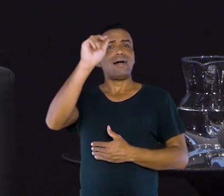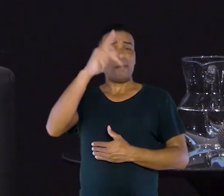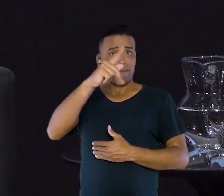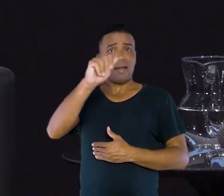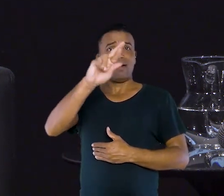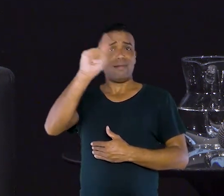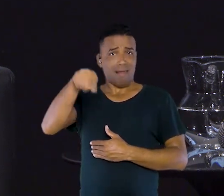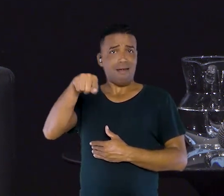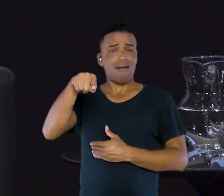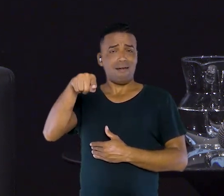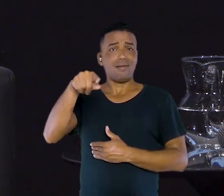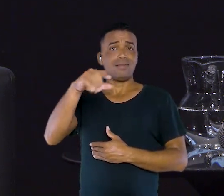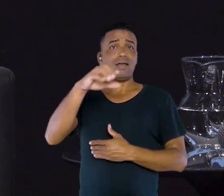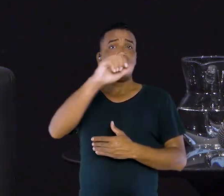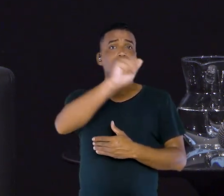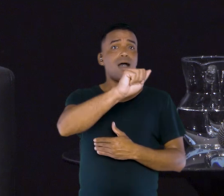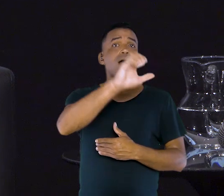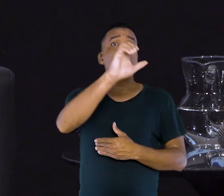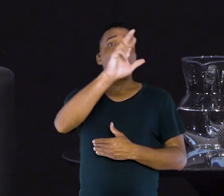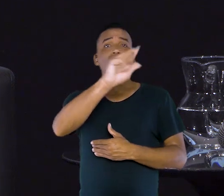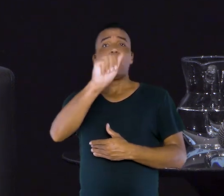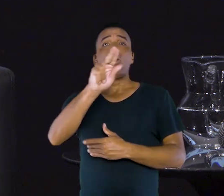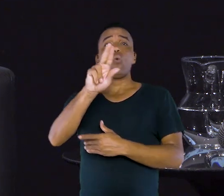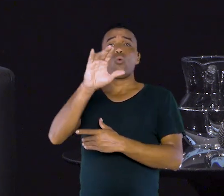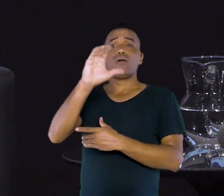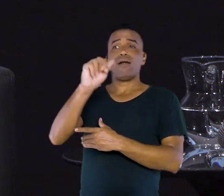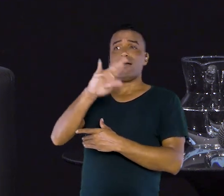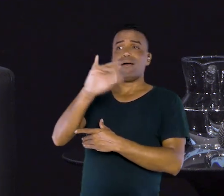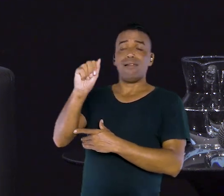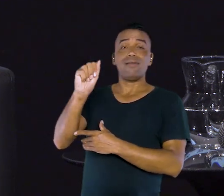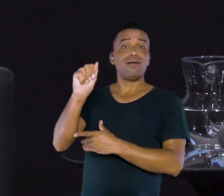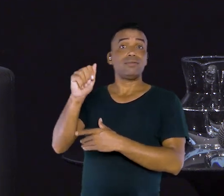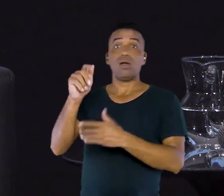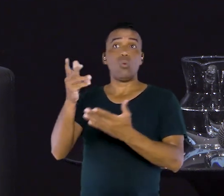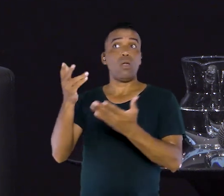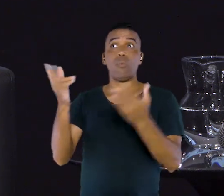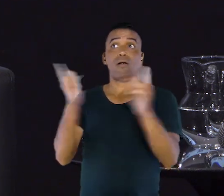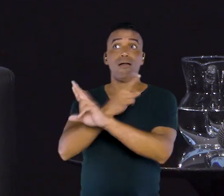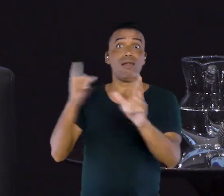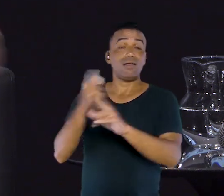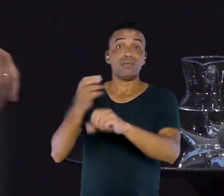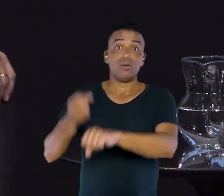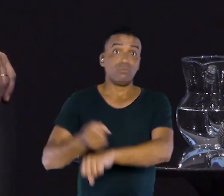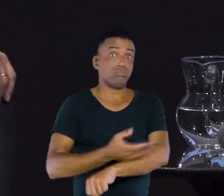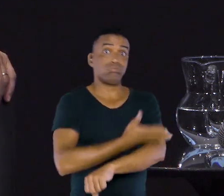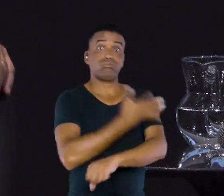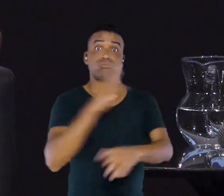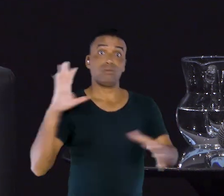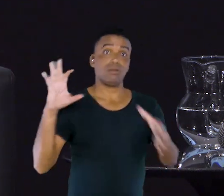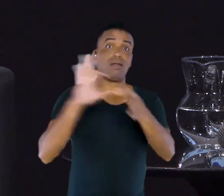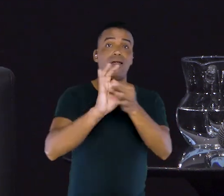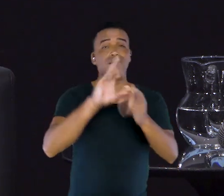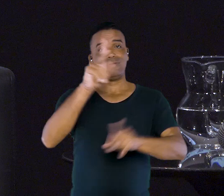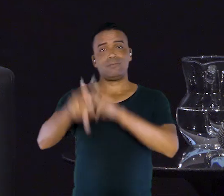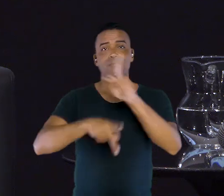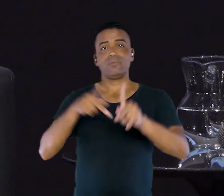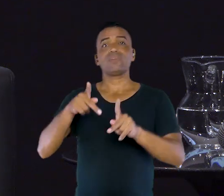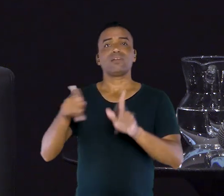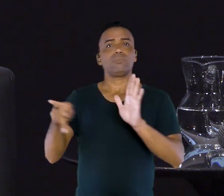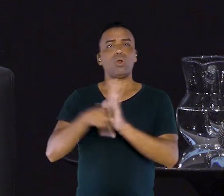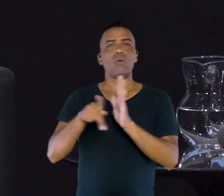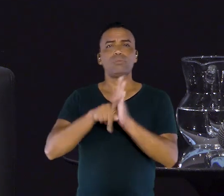da araucária, elas definem uma relação sentimental até, né, com o Paraná, essa região, essas matas de araucária do sul do Brasil. E a gente tem